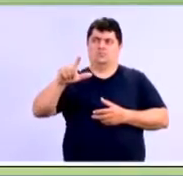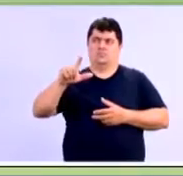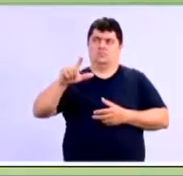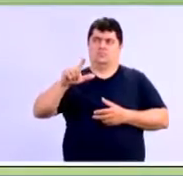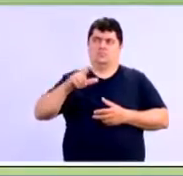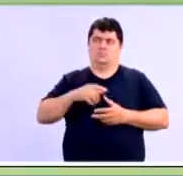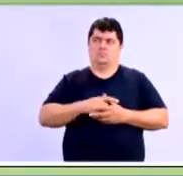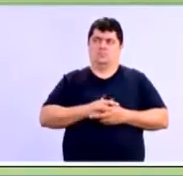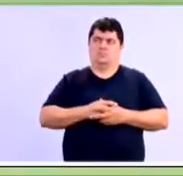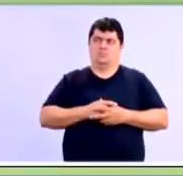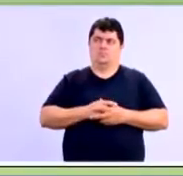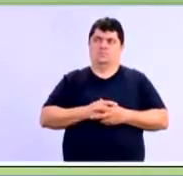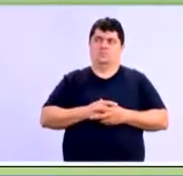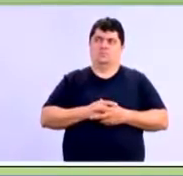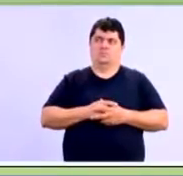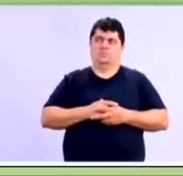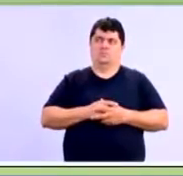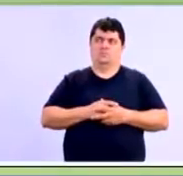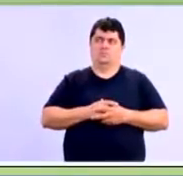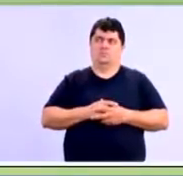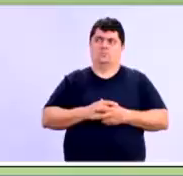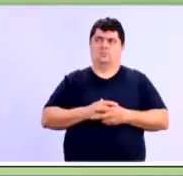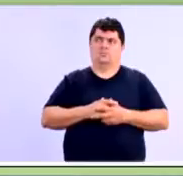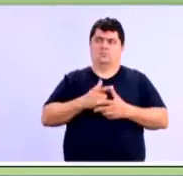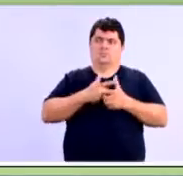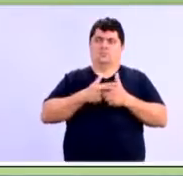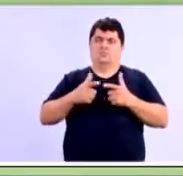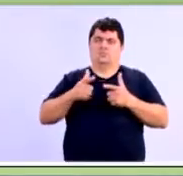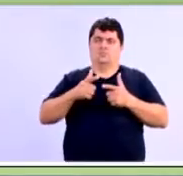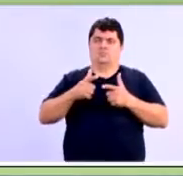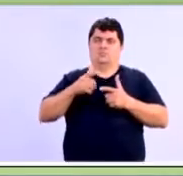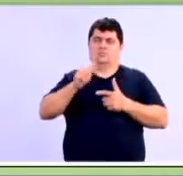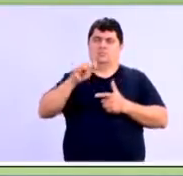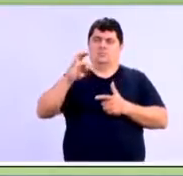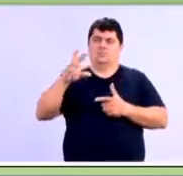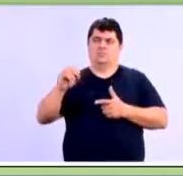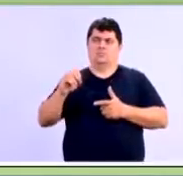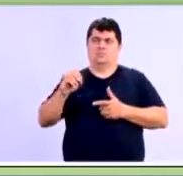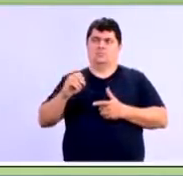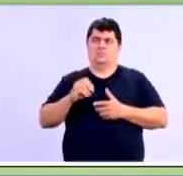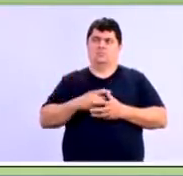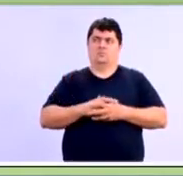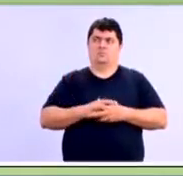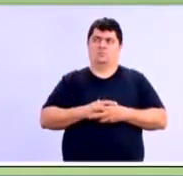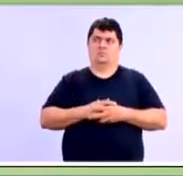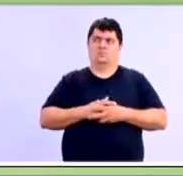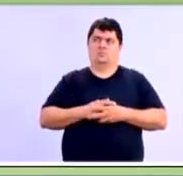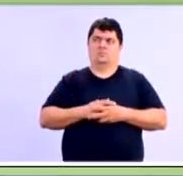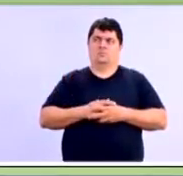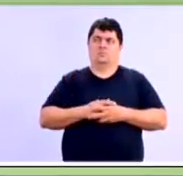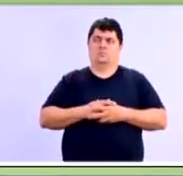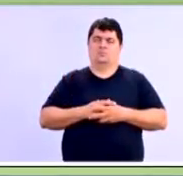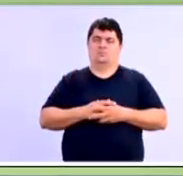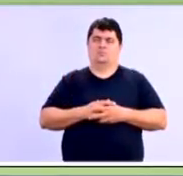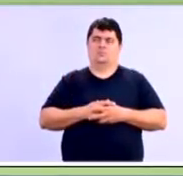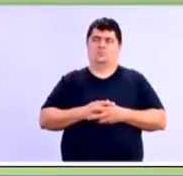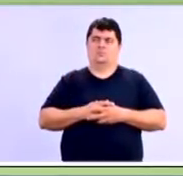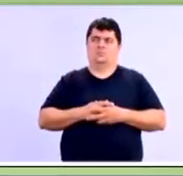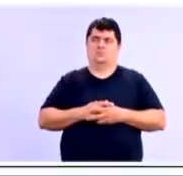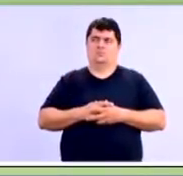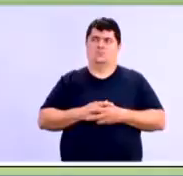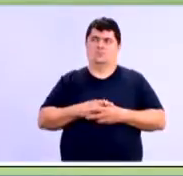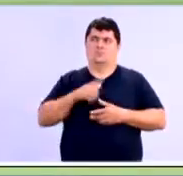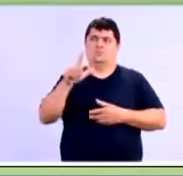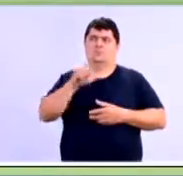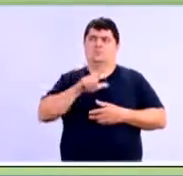Retorno sobre o ativo, né? Lucro líquido dividido pelo ativo total. Isso. Total, correto? Então vamos lá, qual é o